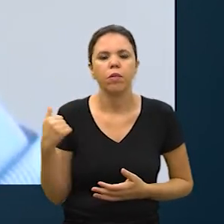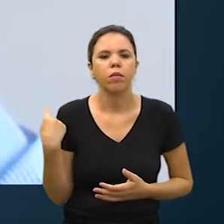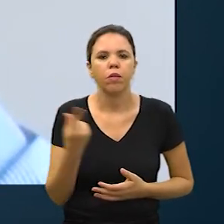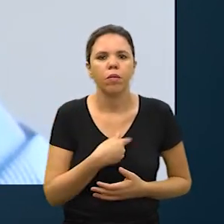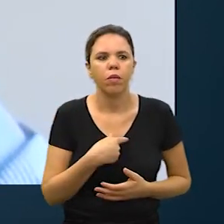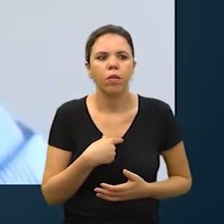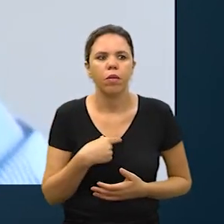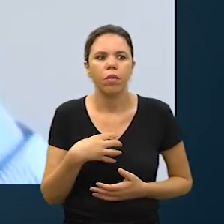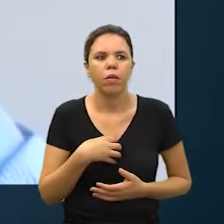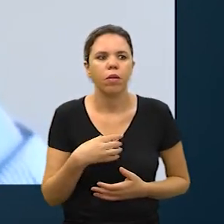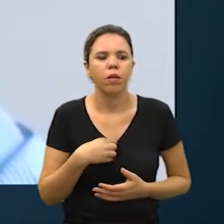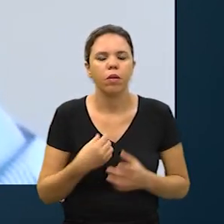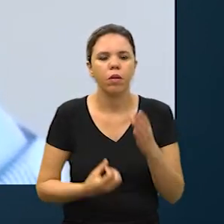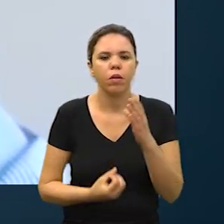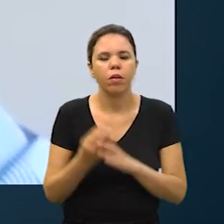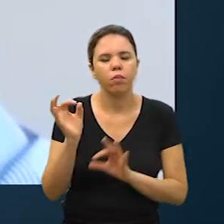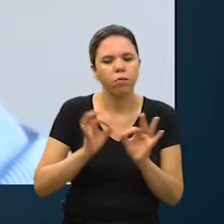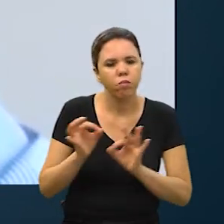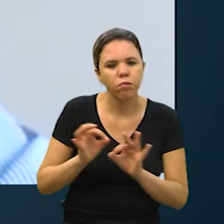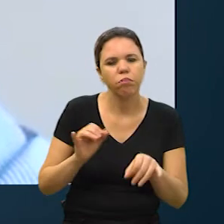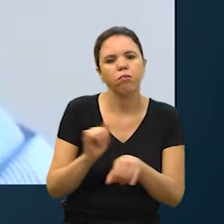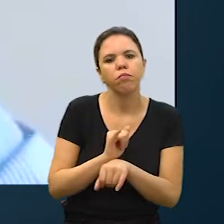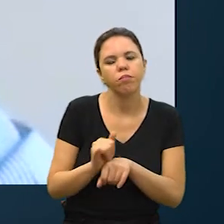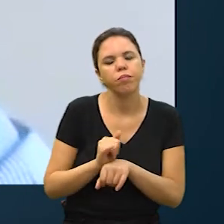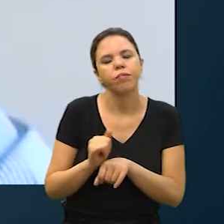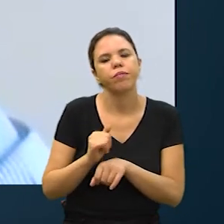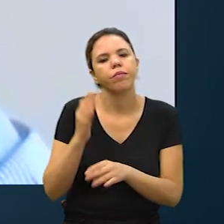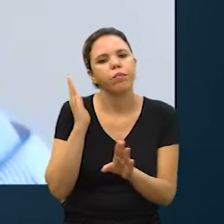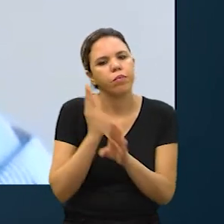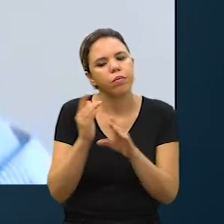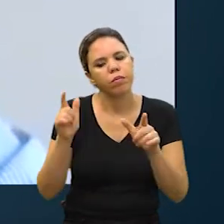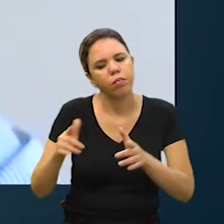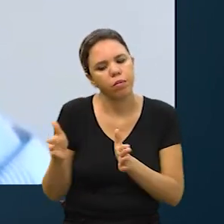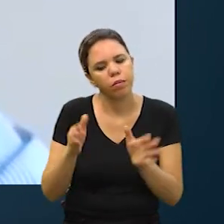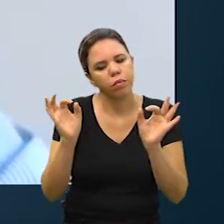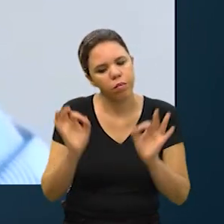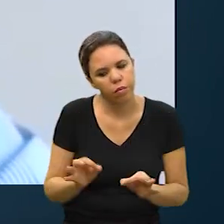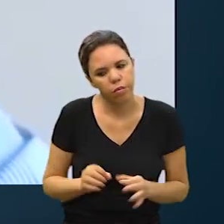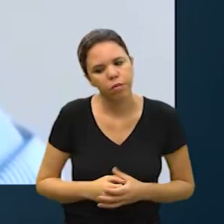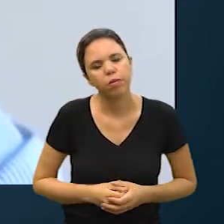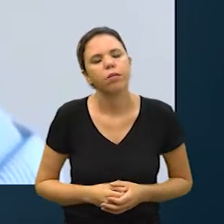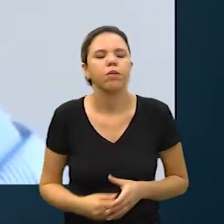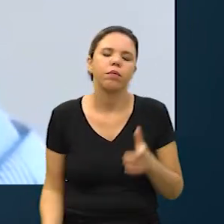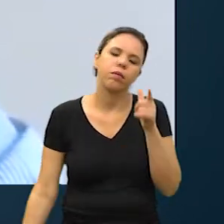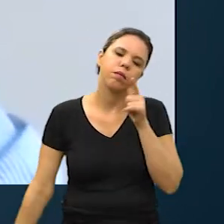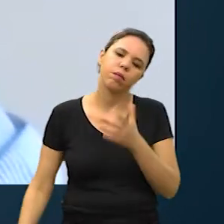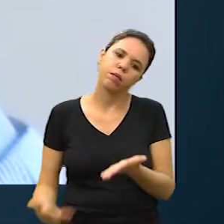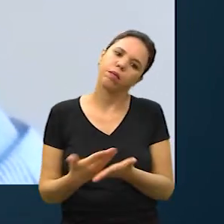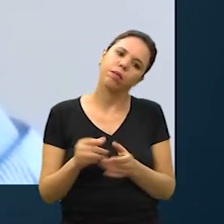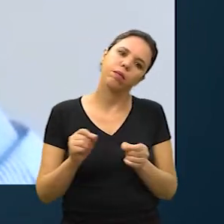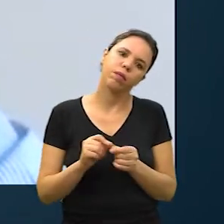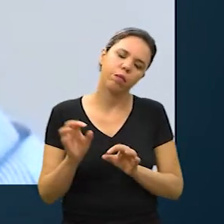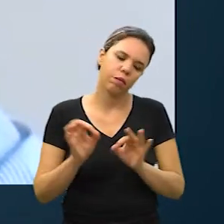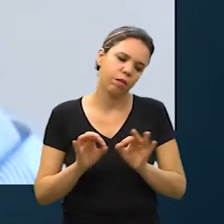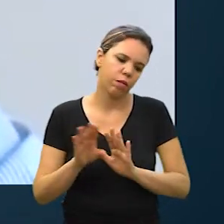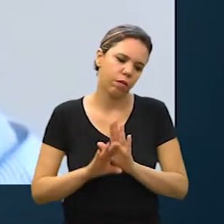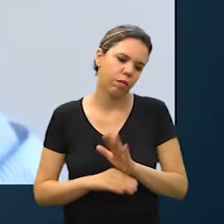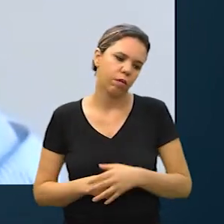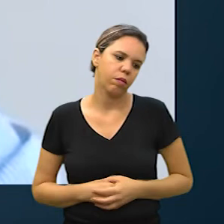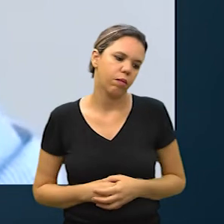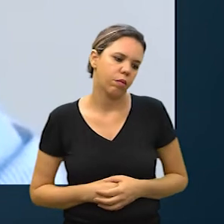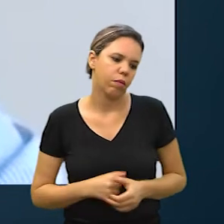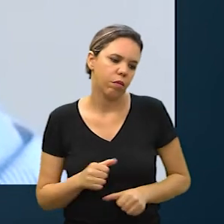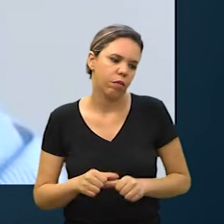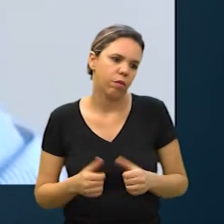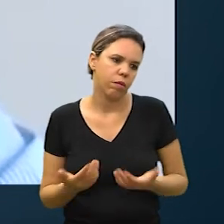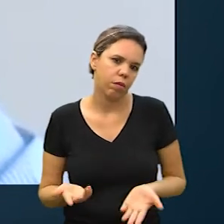nossa fato de ser inventivo, criativo. Então é só achar o caminho e aí começar a fazer um planejamento, trilhar